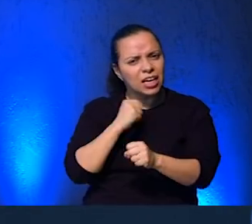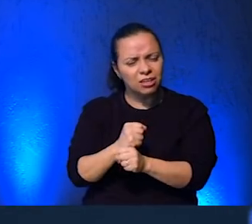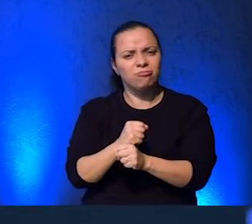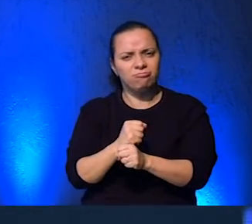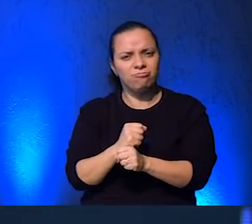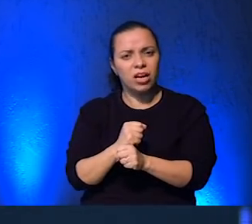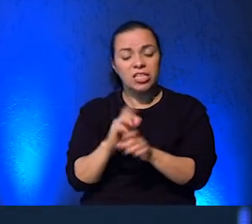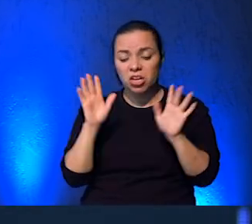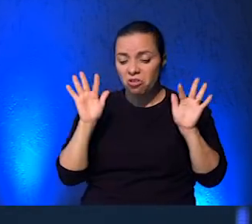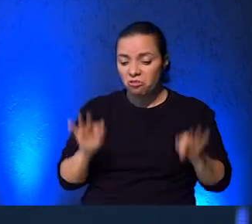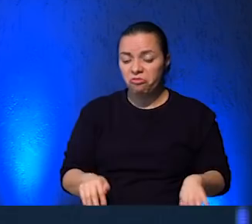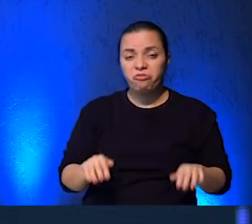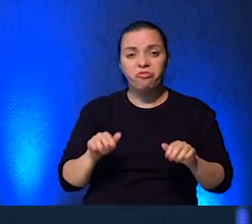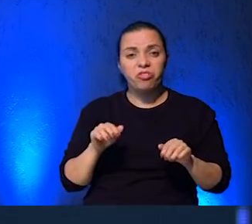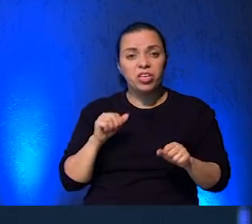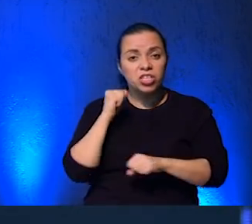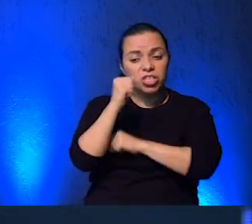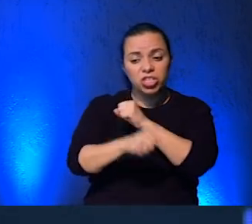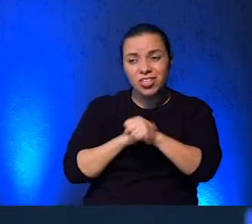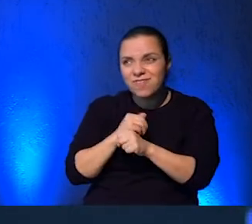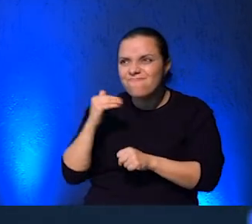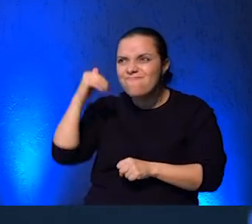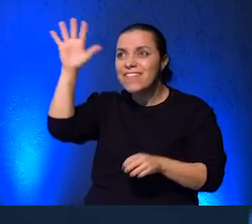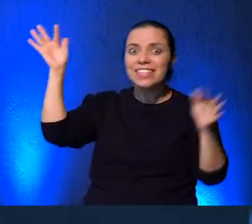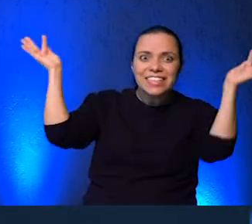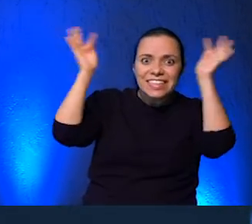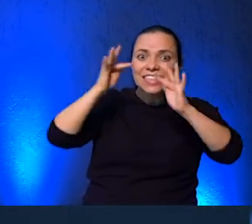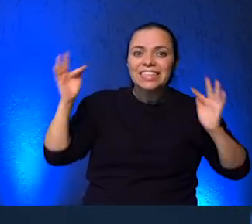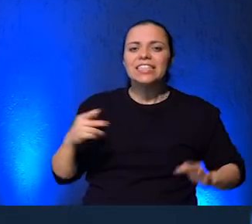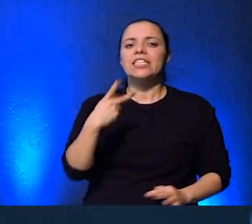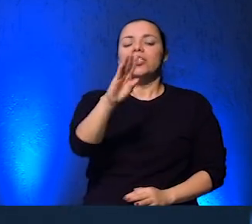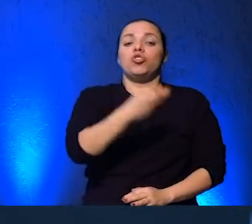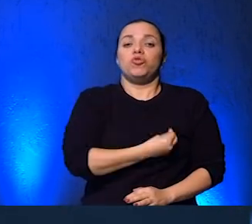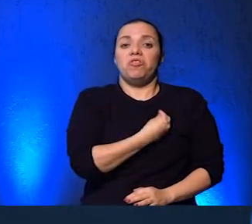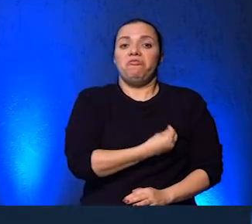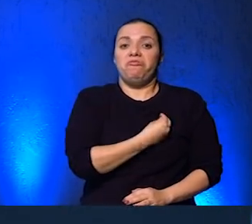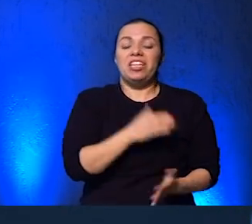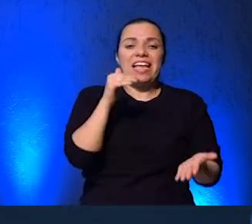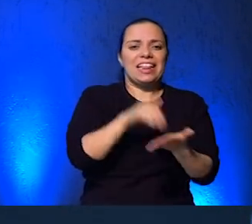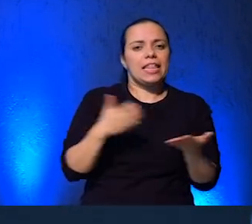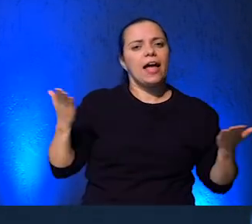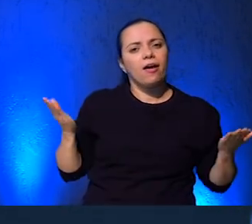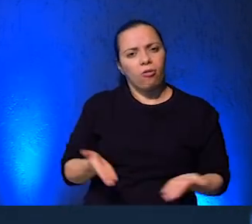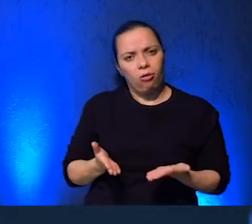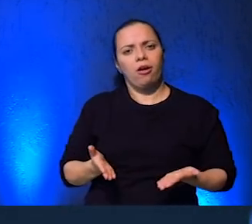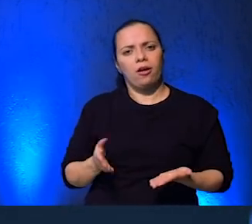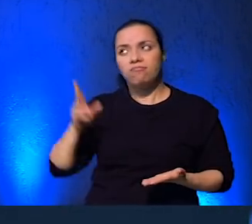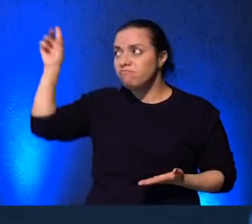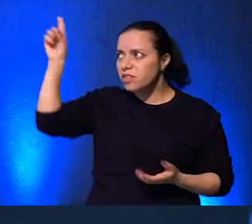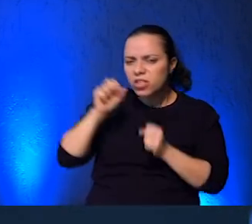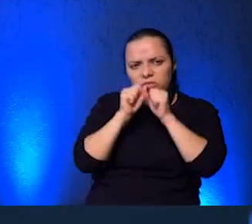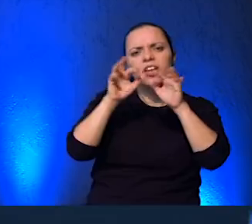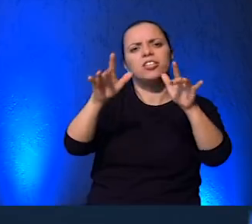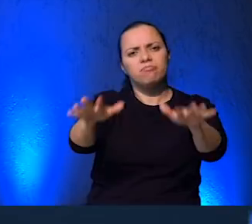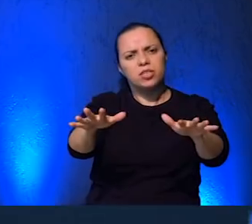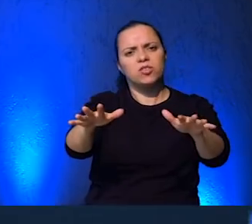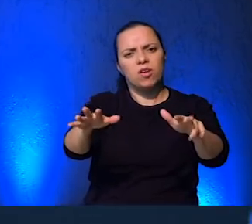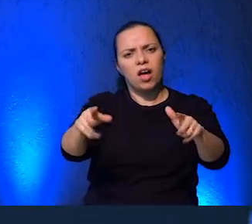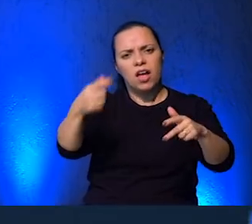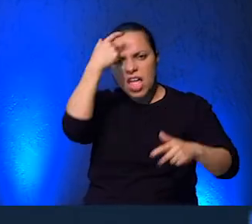vida até agora final de ano mais feliz que você já teve na vida deus vai te abençoar eu